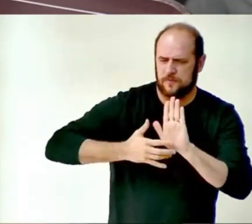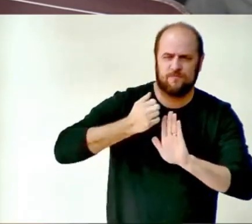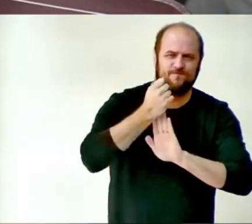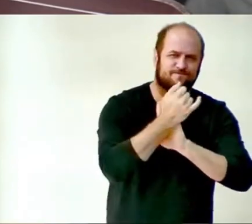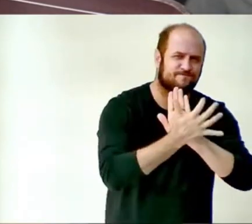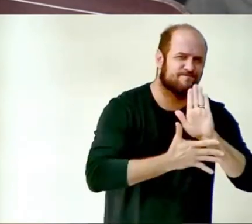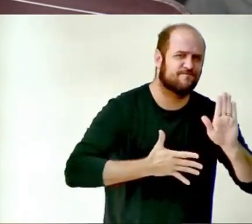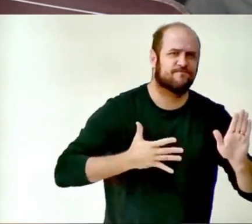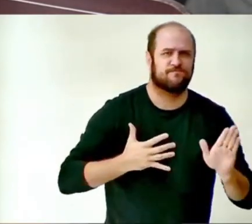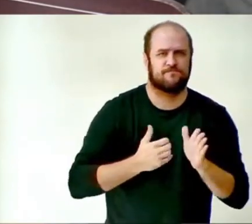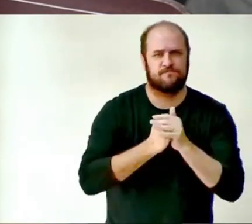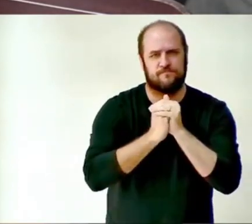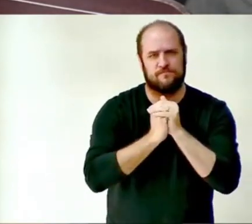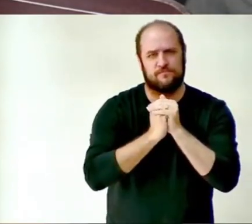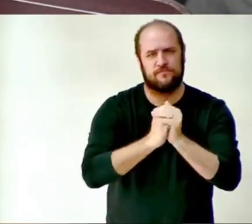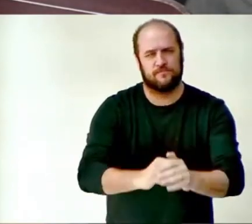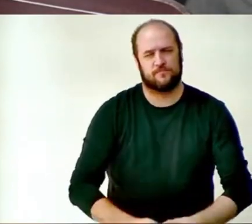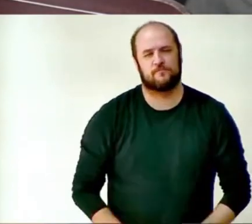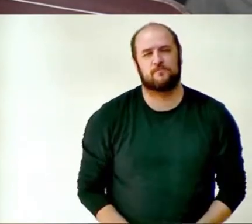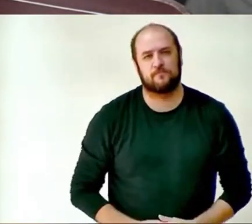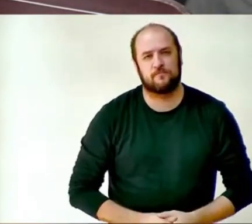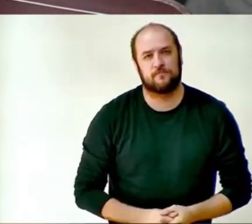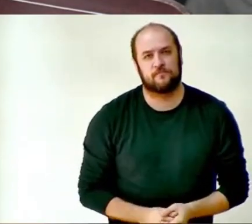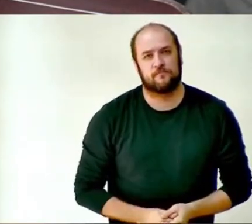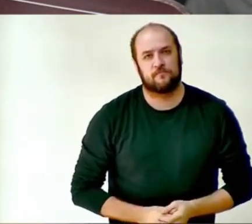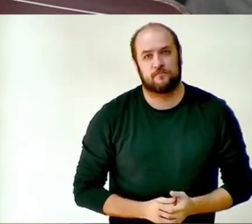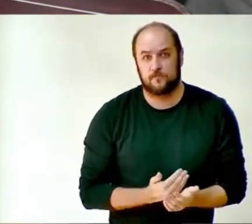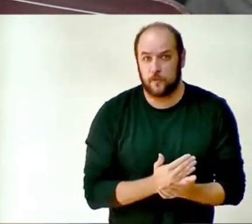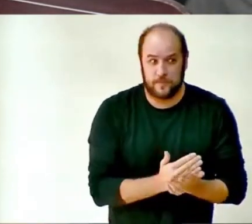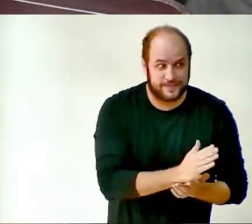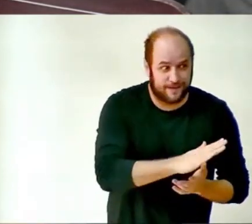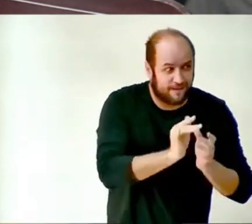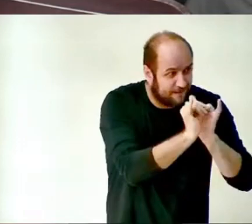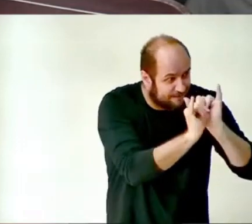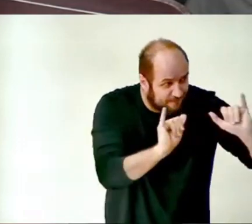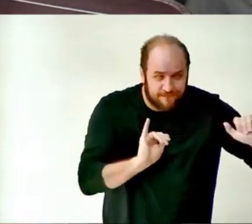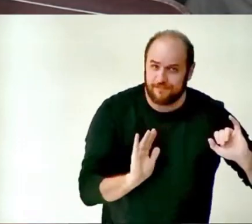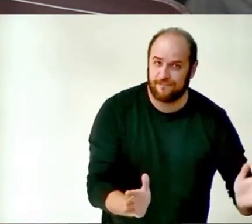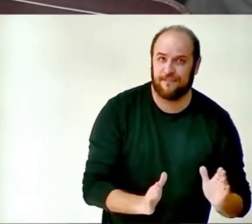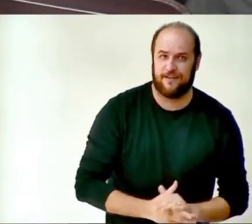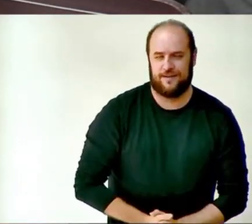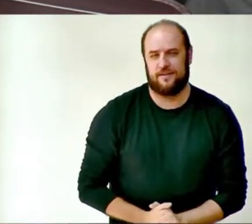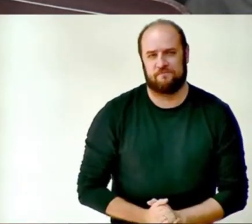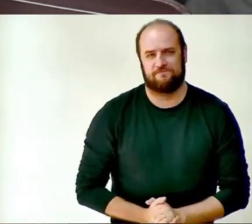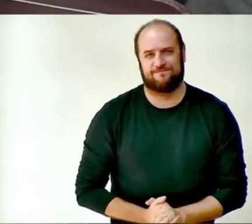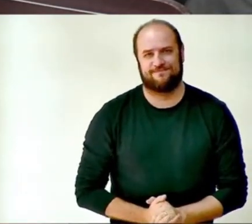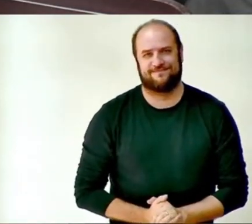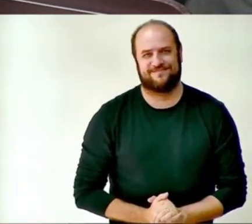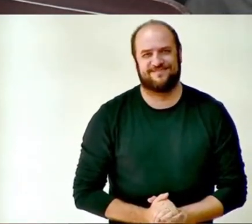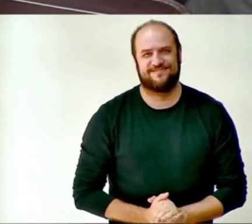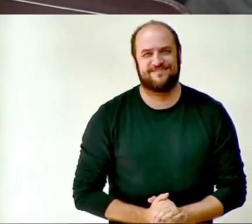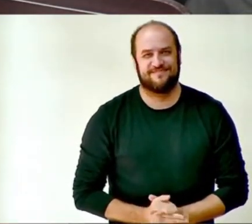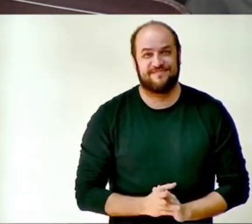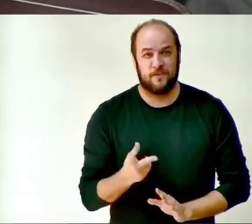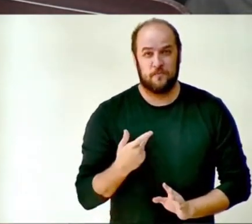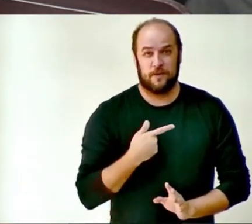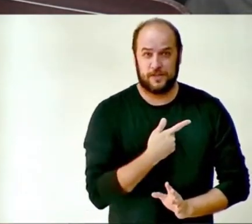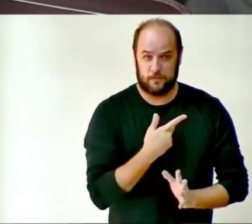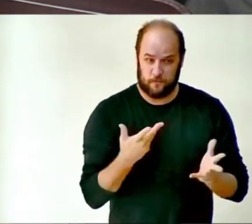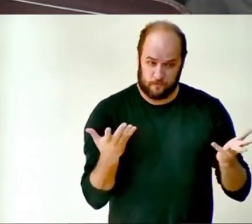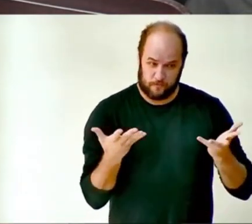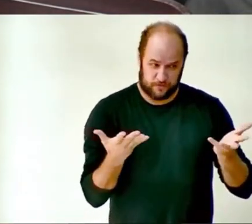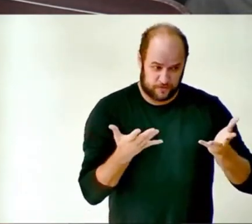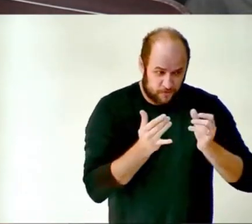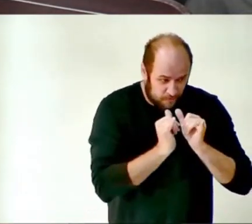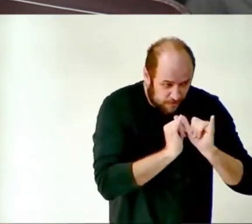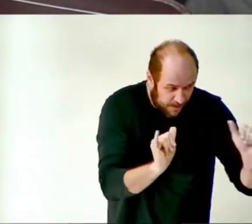dos séculos. Amém. Começando com as nossas crianças, então. Crianças, o pastor gostaria que vocês